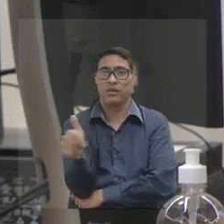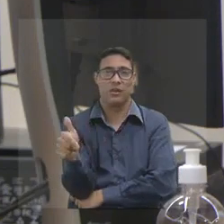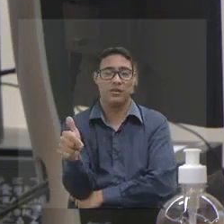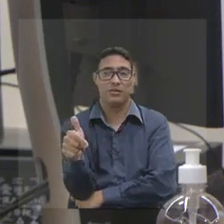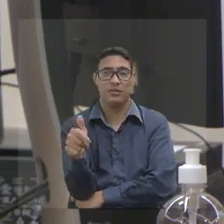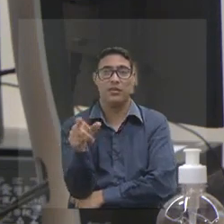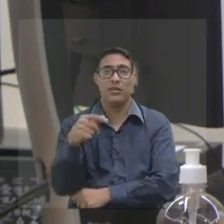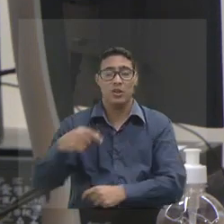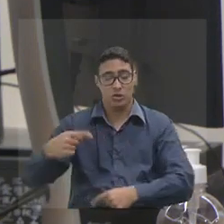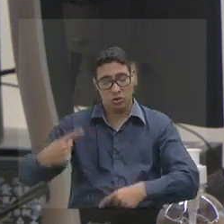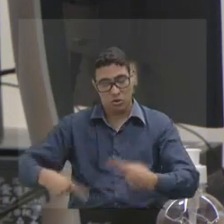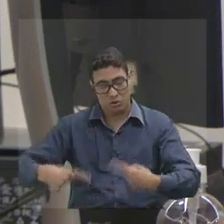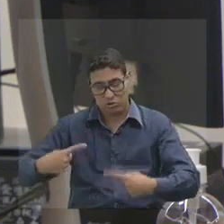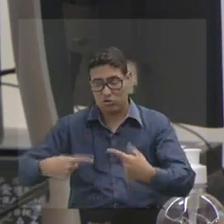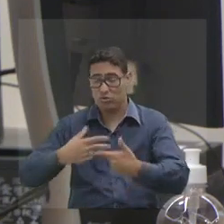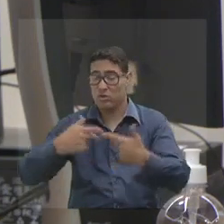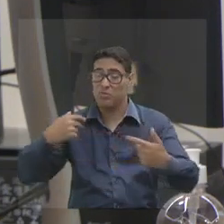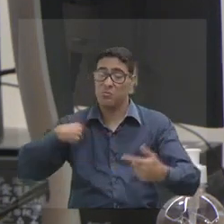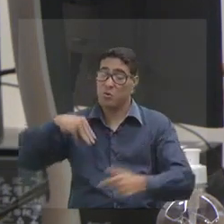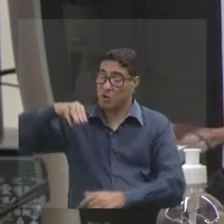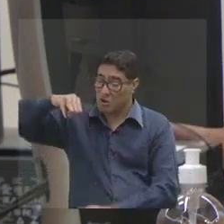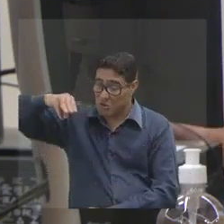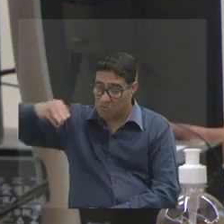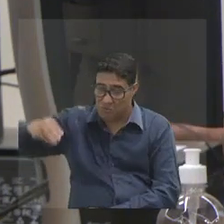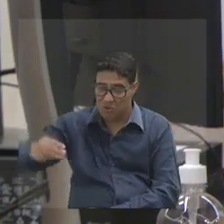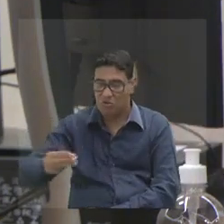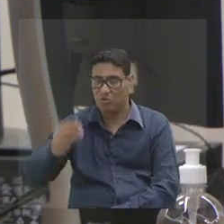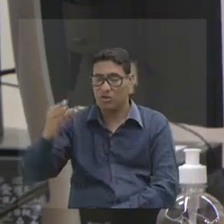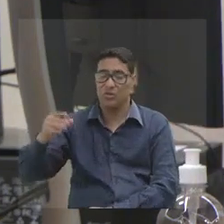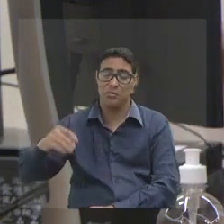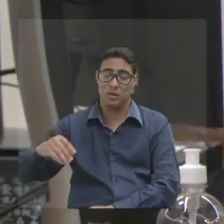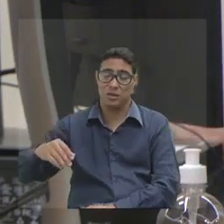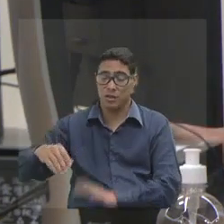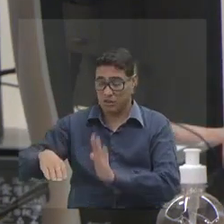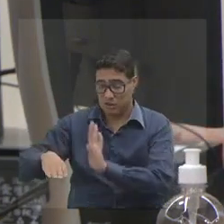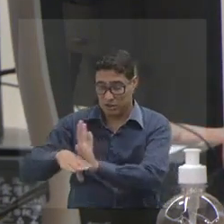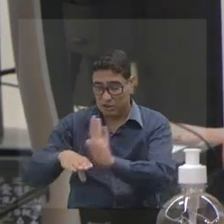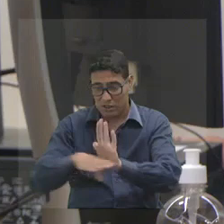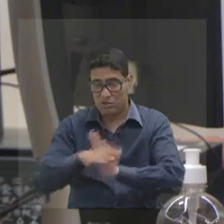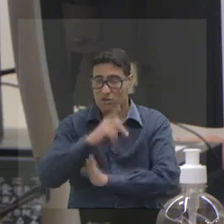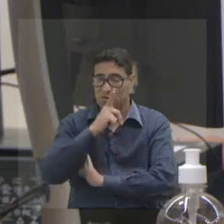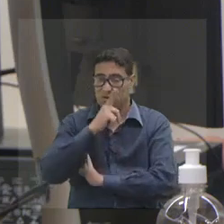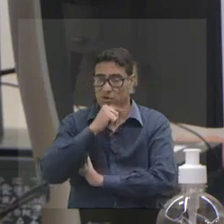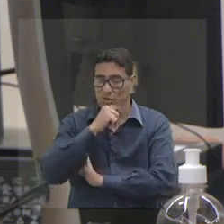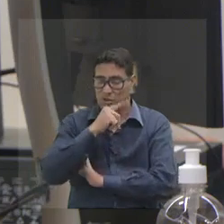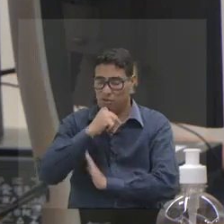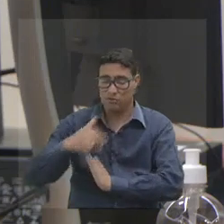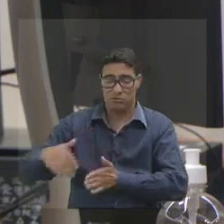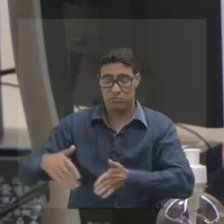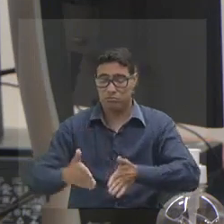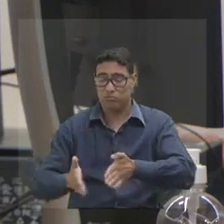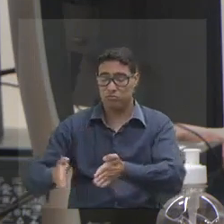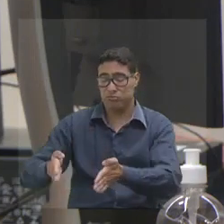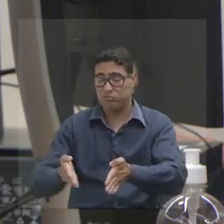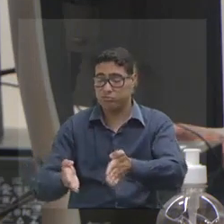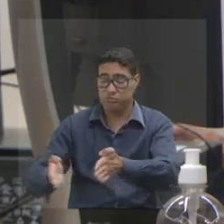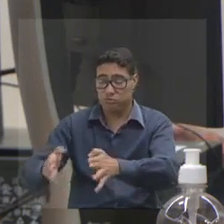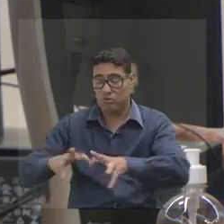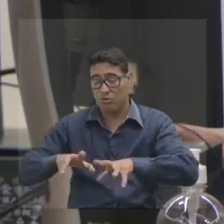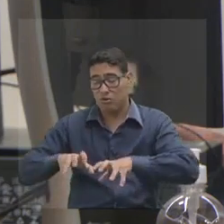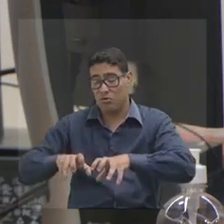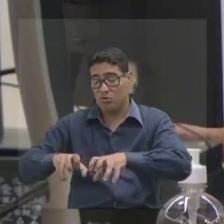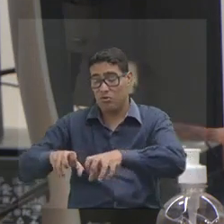milhões de recursos para revitalização dos rios que todo ano recebe recursos para suas revitalizações